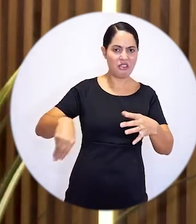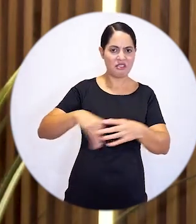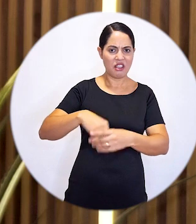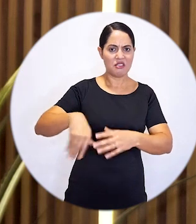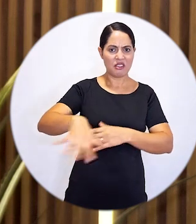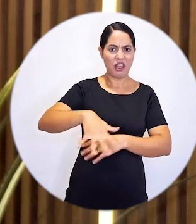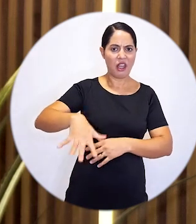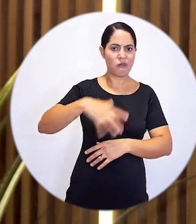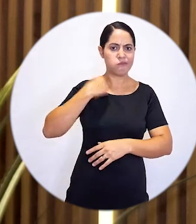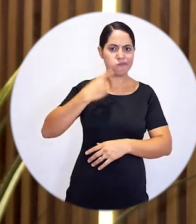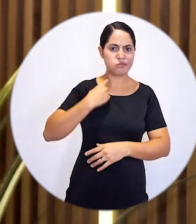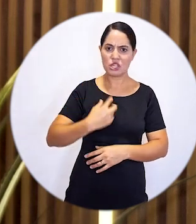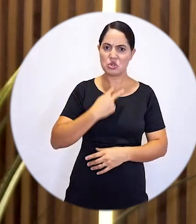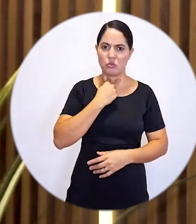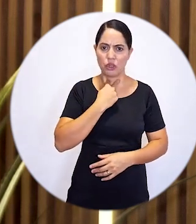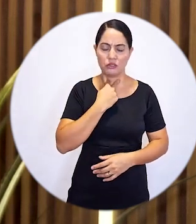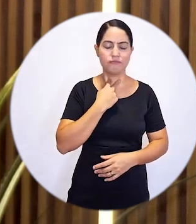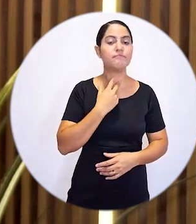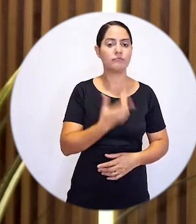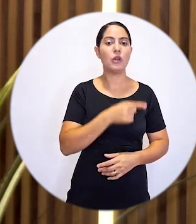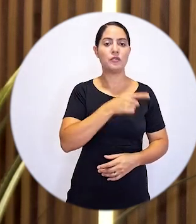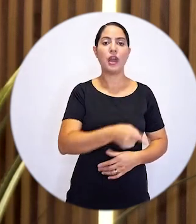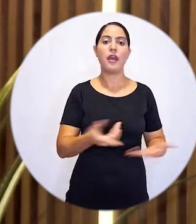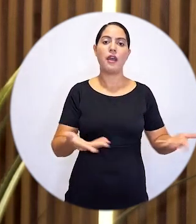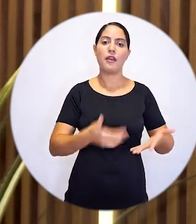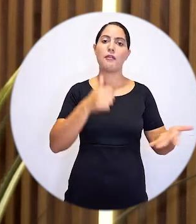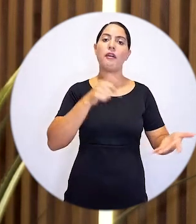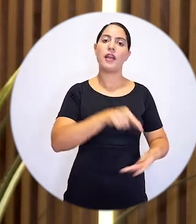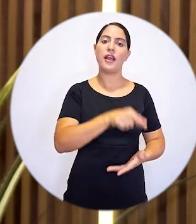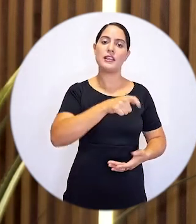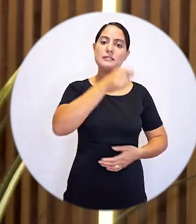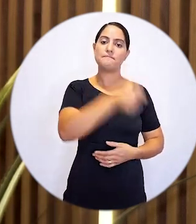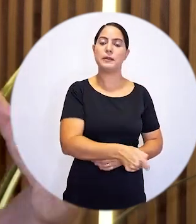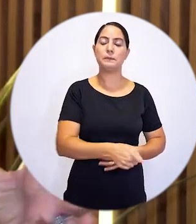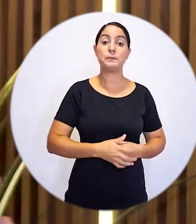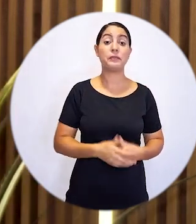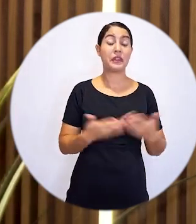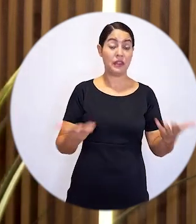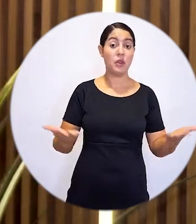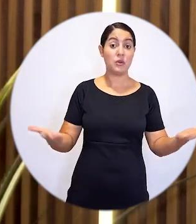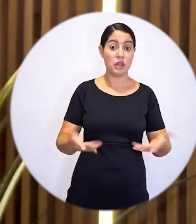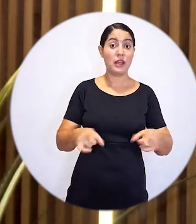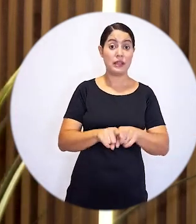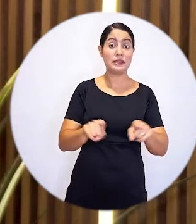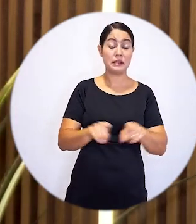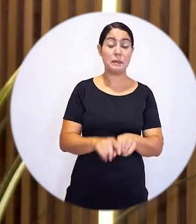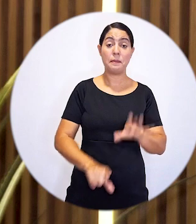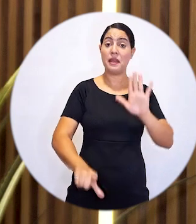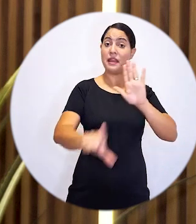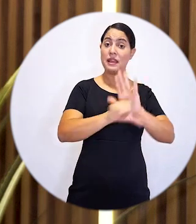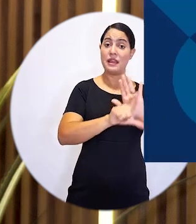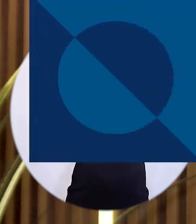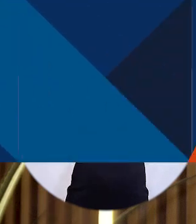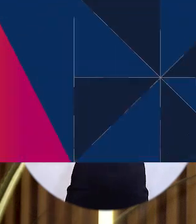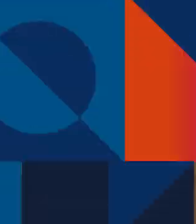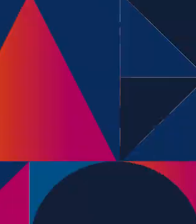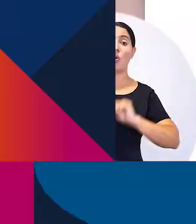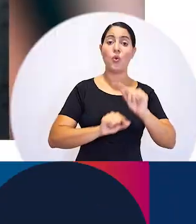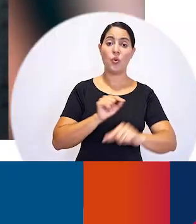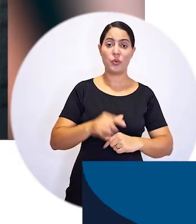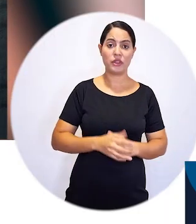dentro da advocacia. Esse foi mais um avanço conquistado, assim como a nossa lei, que também criou a